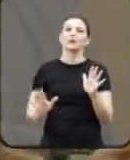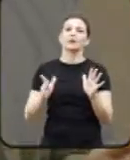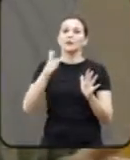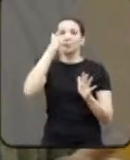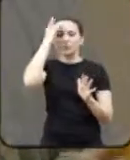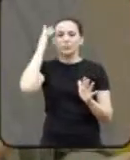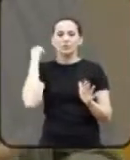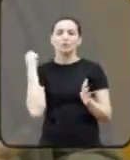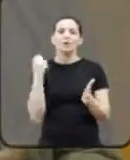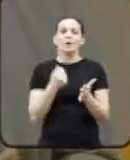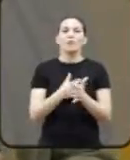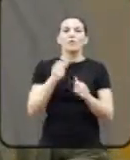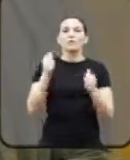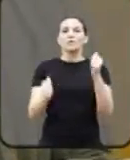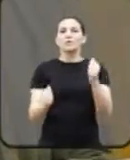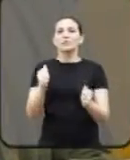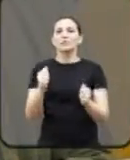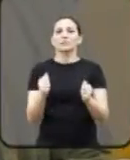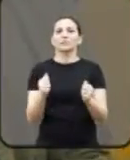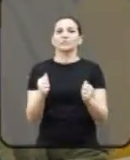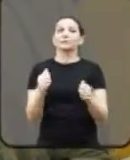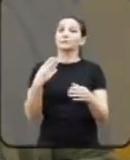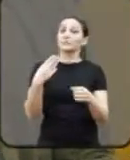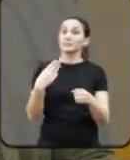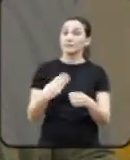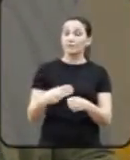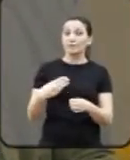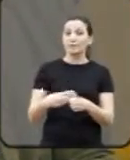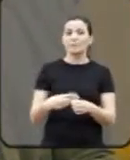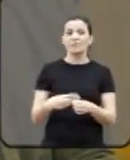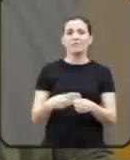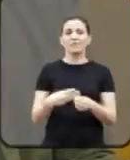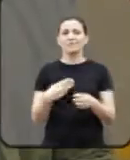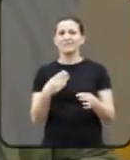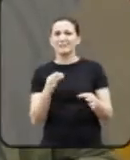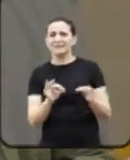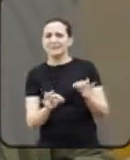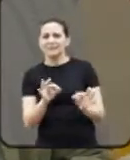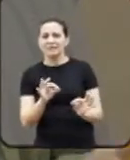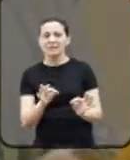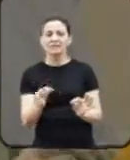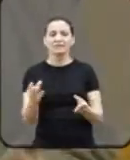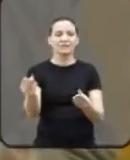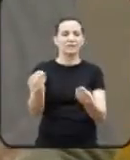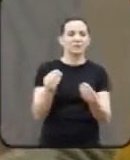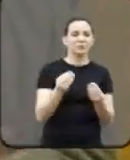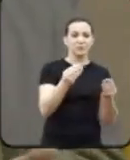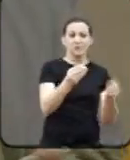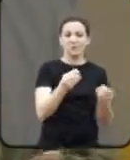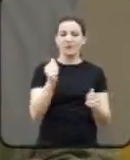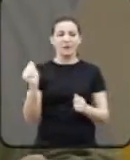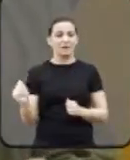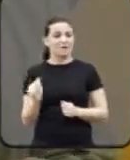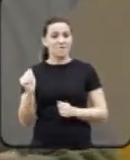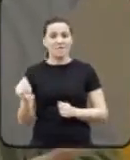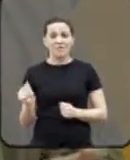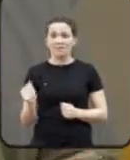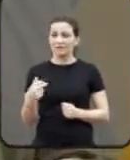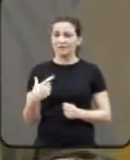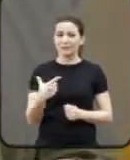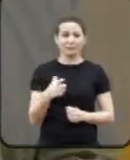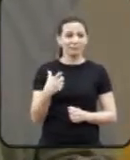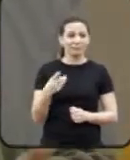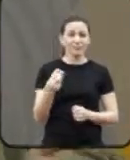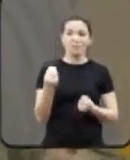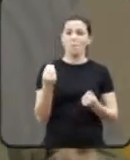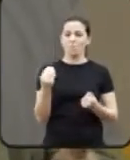e todo mundo começou a comprar seu carro. É um direito da pessoa comprar o carro. Só que as cidades não estavam preparadas para isso, não estão